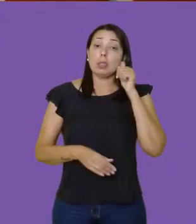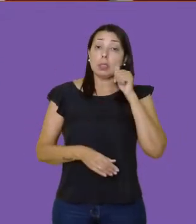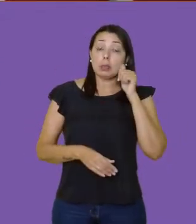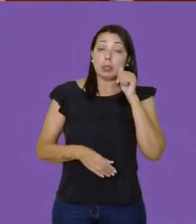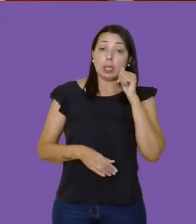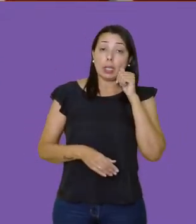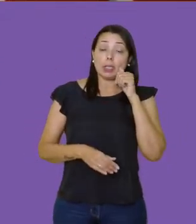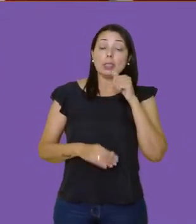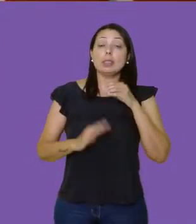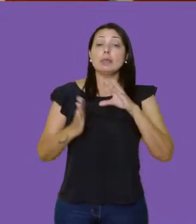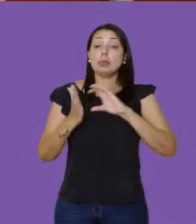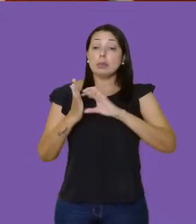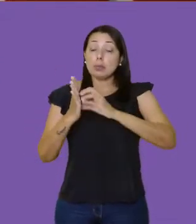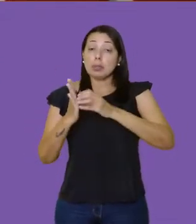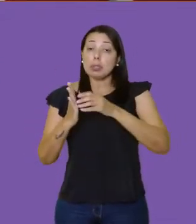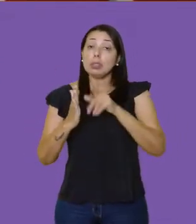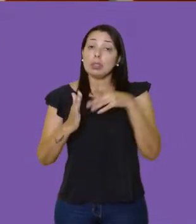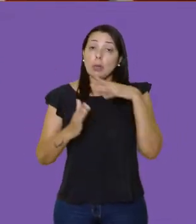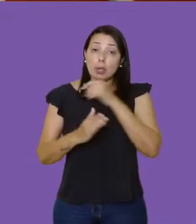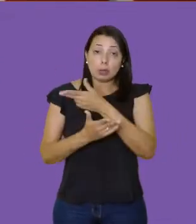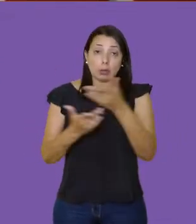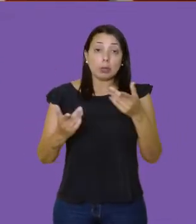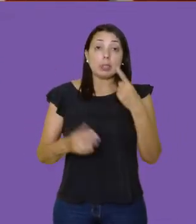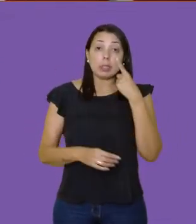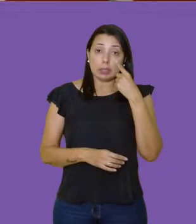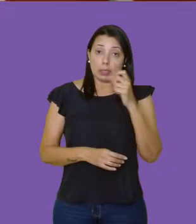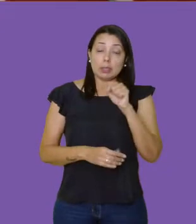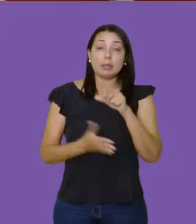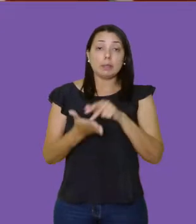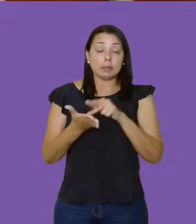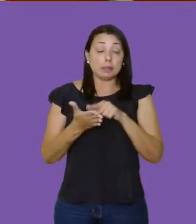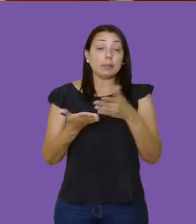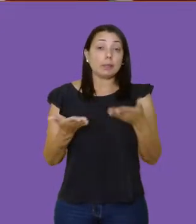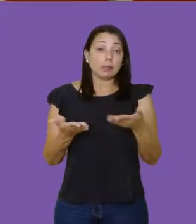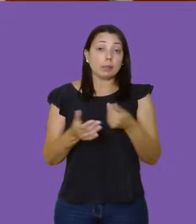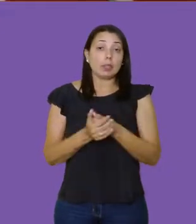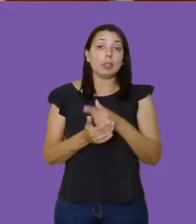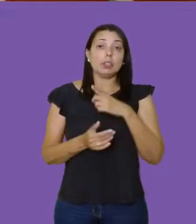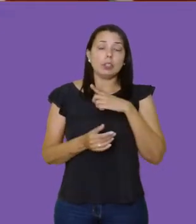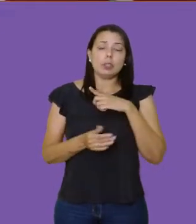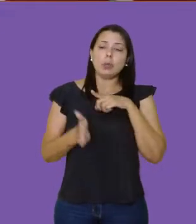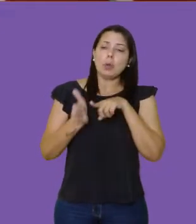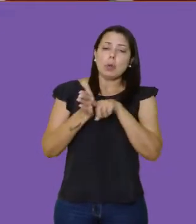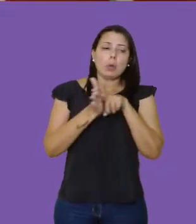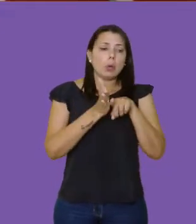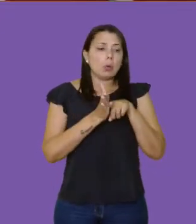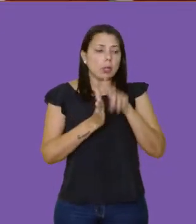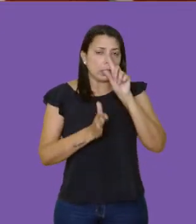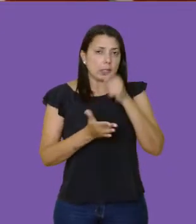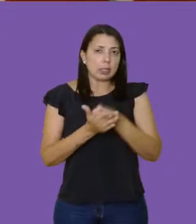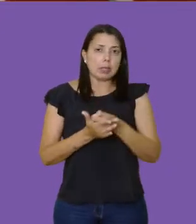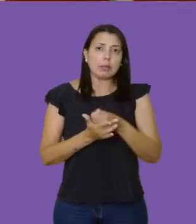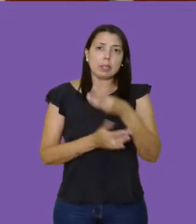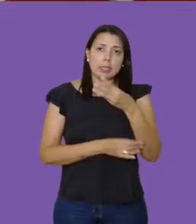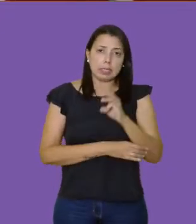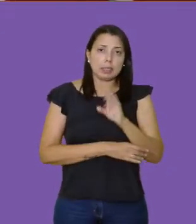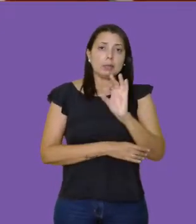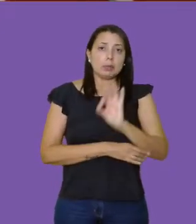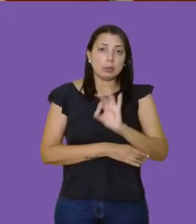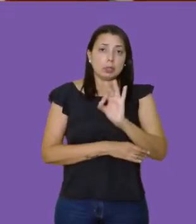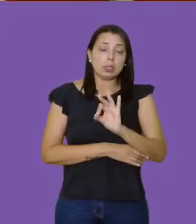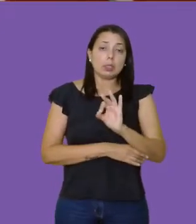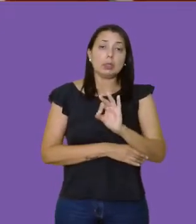instâncias partidárias. Eu acho que isso é uma coisa que para você interessa muito, né? Tinha uma consulta eleitoral que determinava que pelo menos 30%